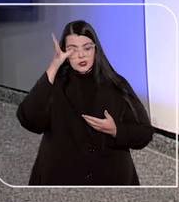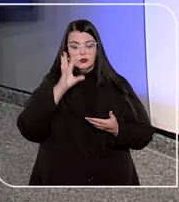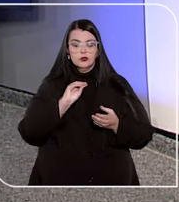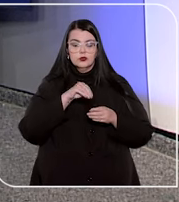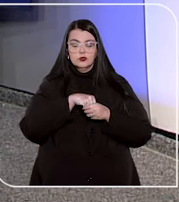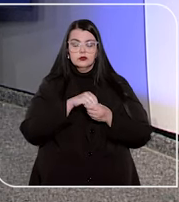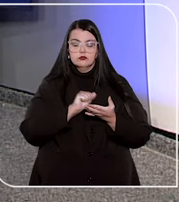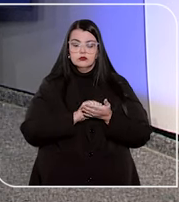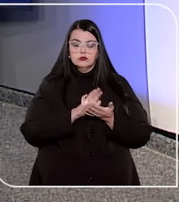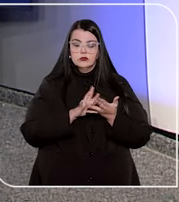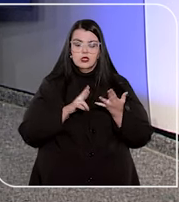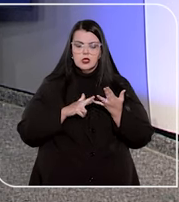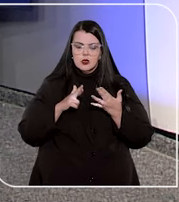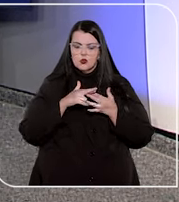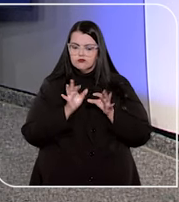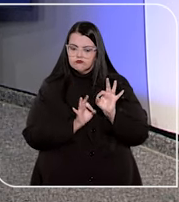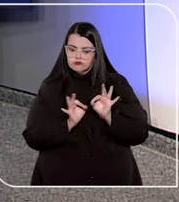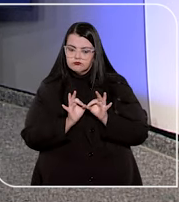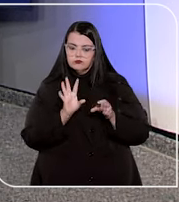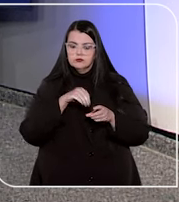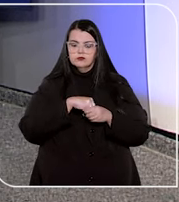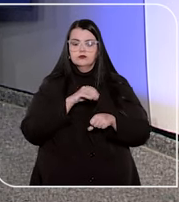ser processado aqui pelo STJ?